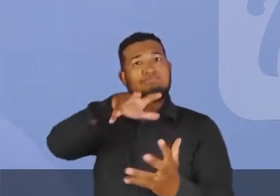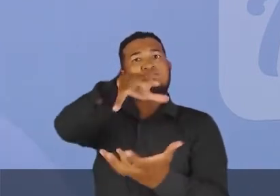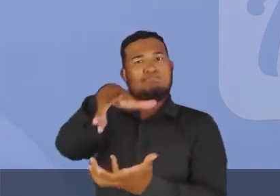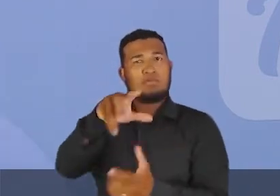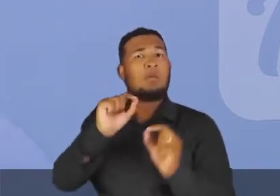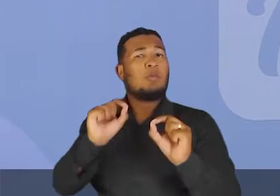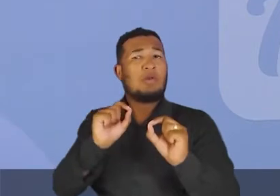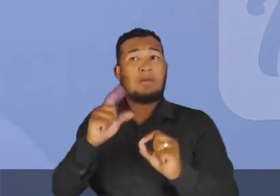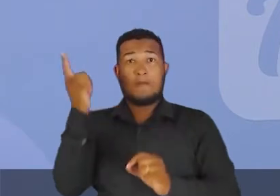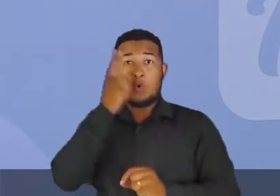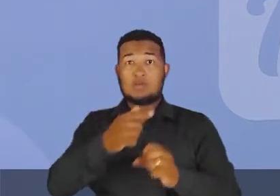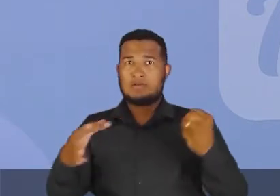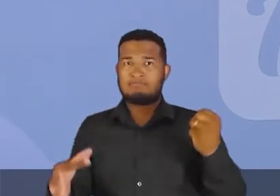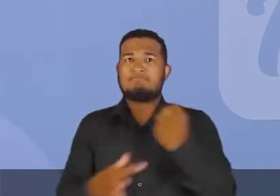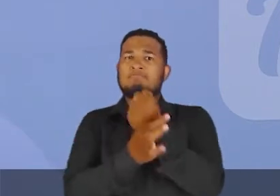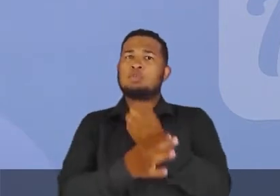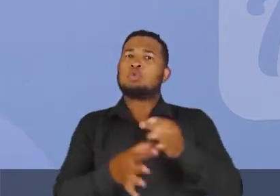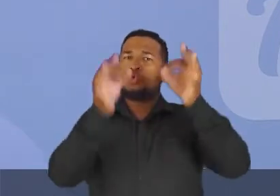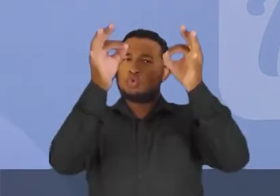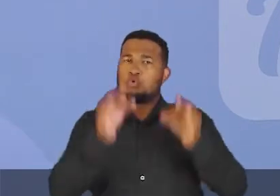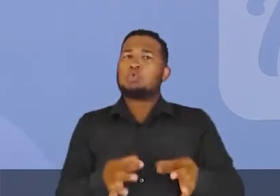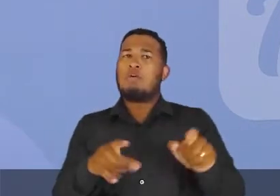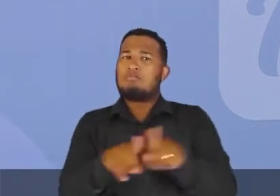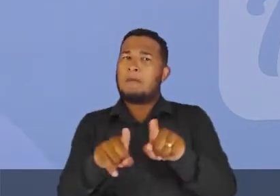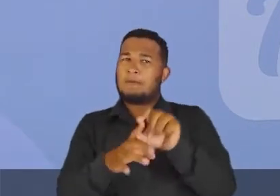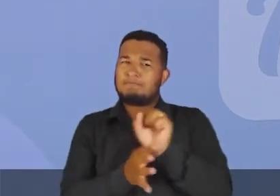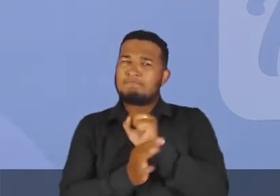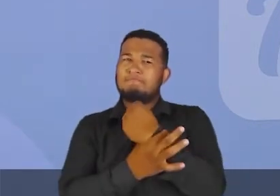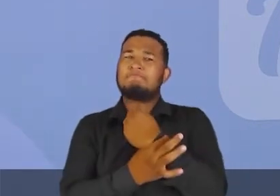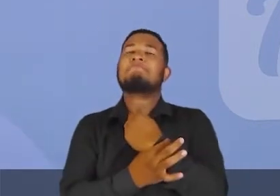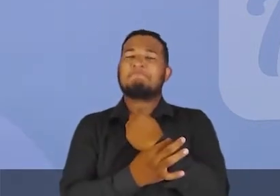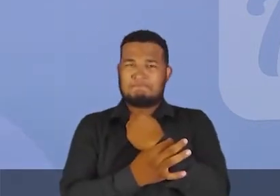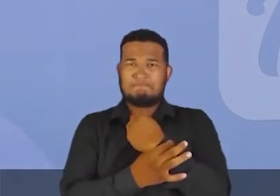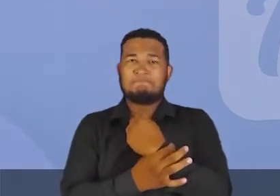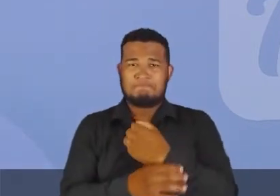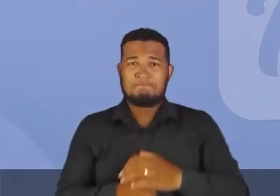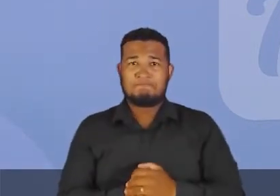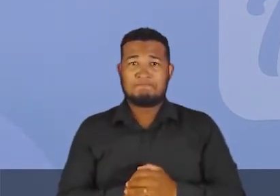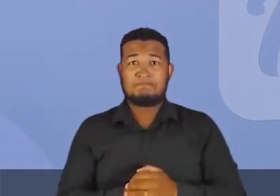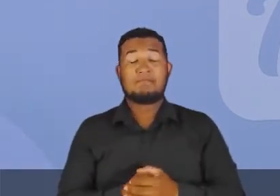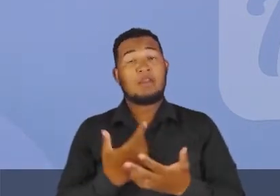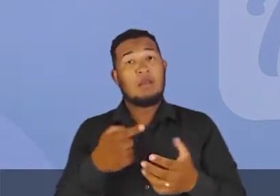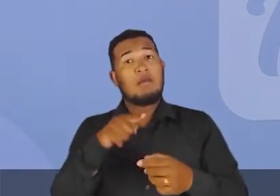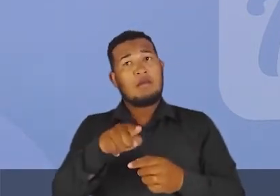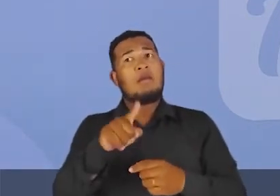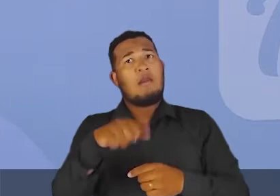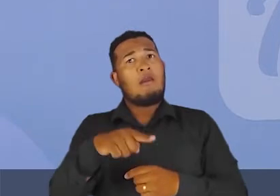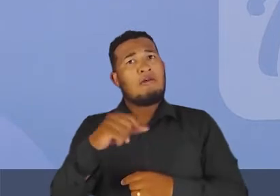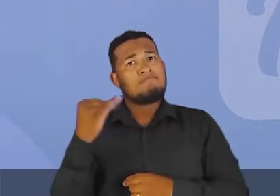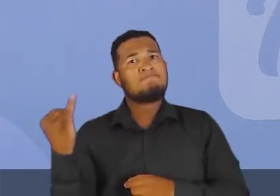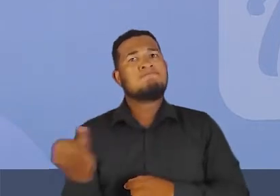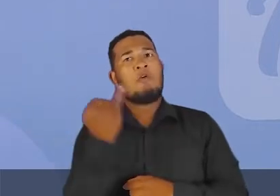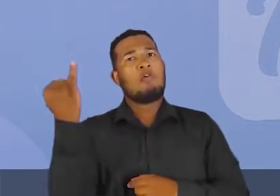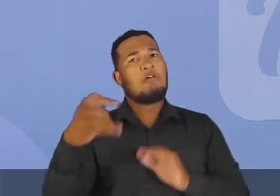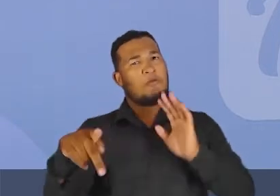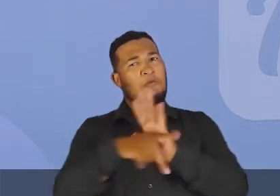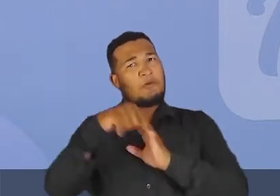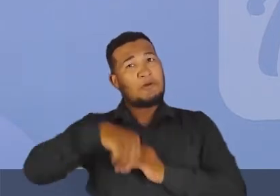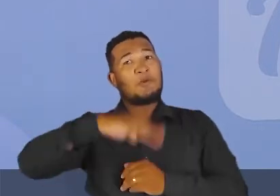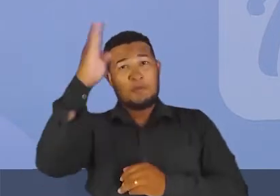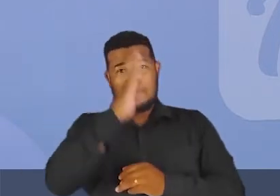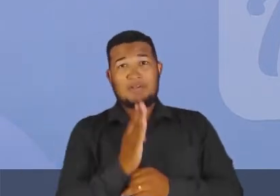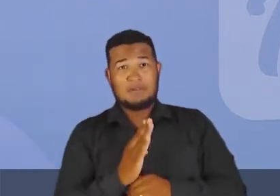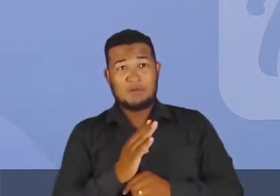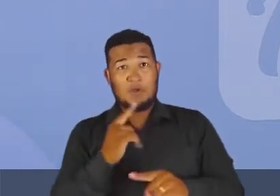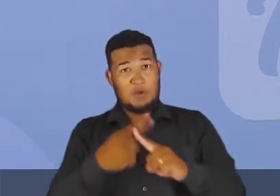para poder garantir a justiça e a segurança dela, né? E isso foi muito importante para o Brasil, porque o